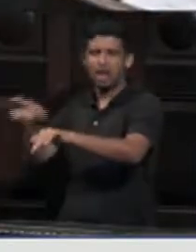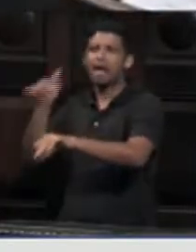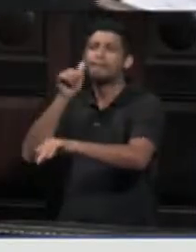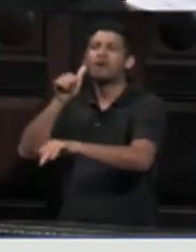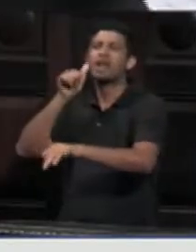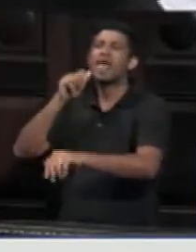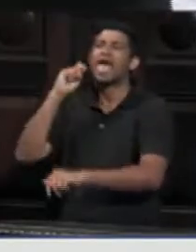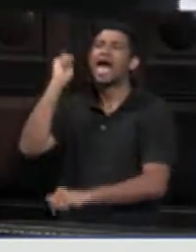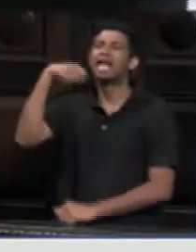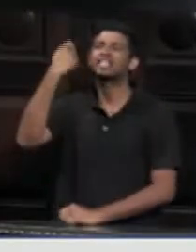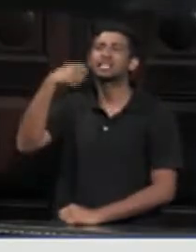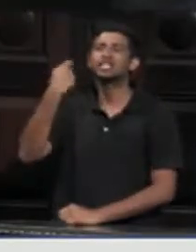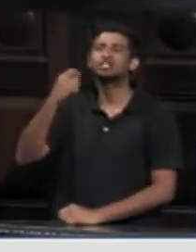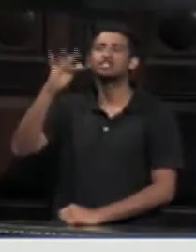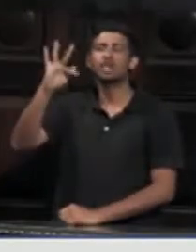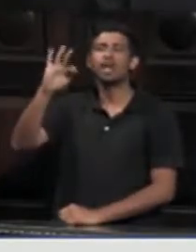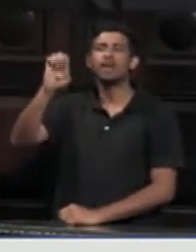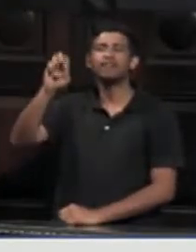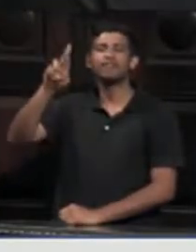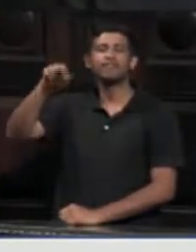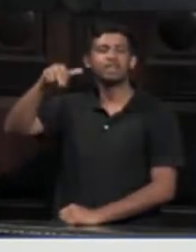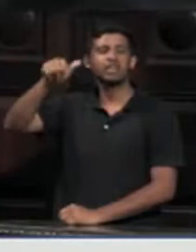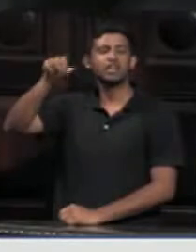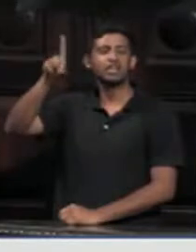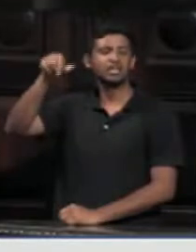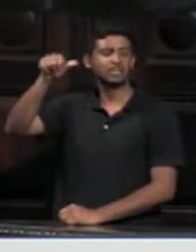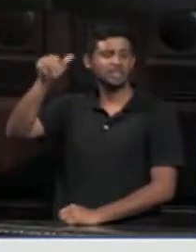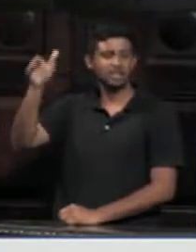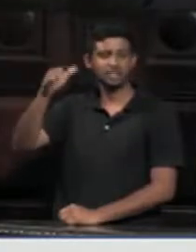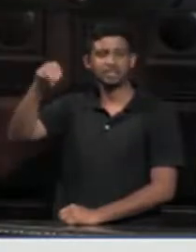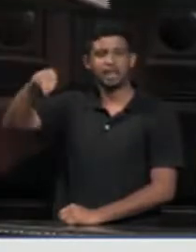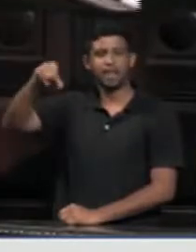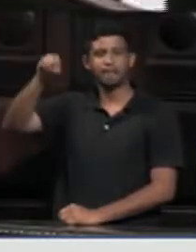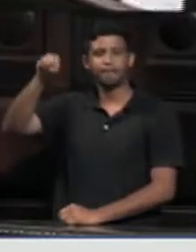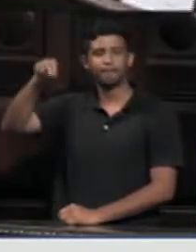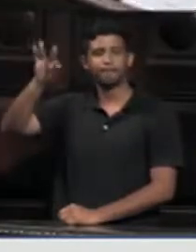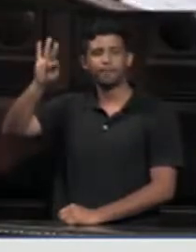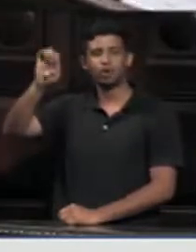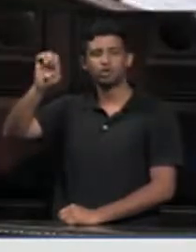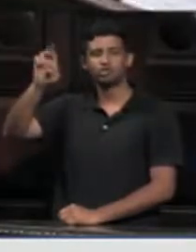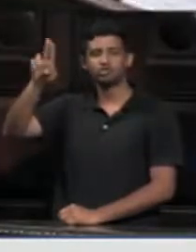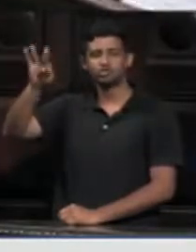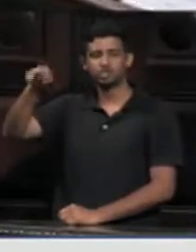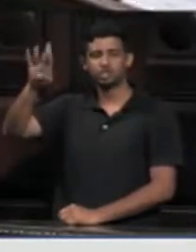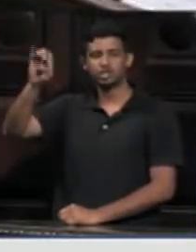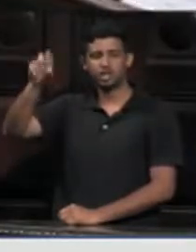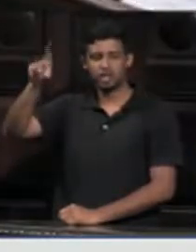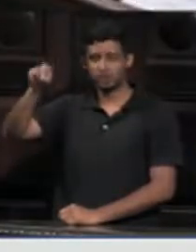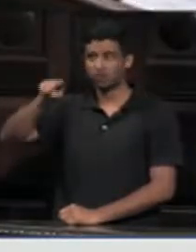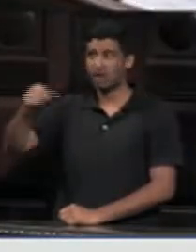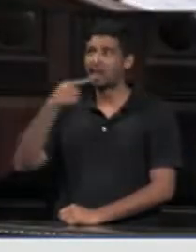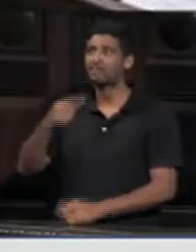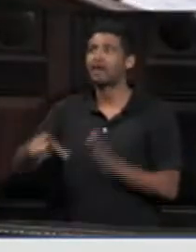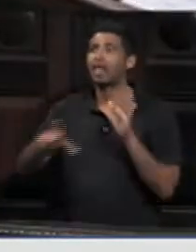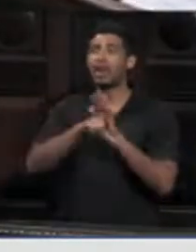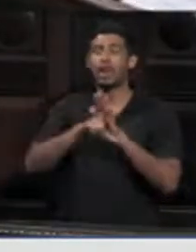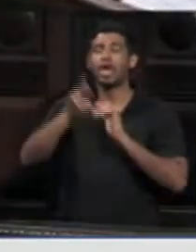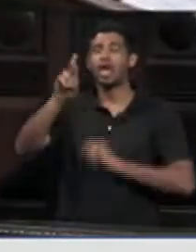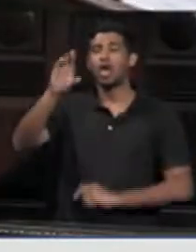Montenegro, tratando da questão da Lei Rouanet, dos incentivos.